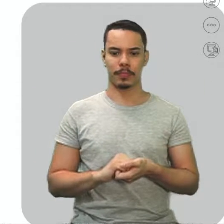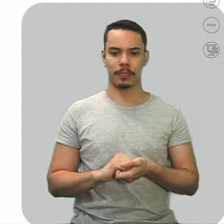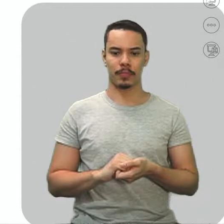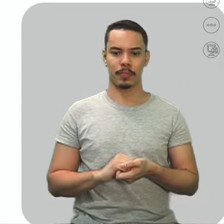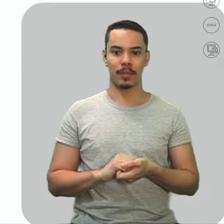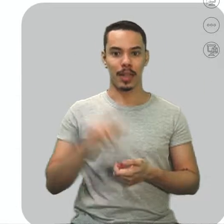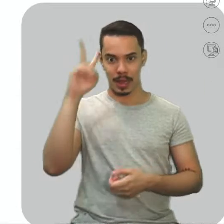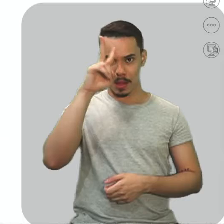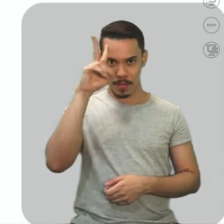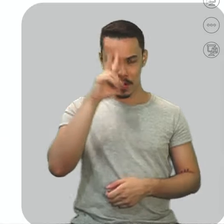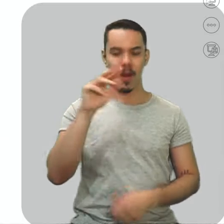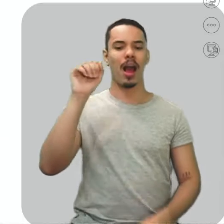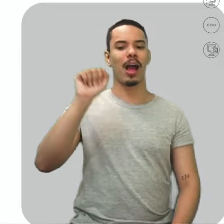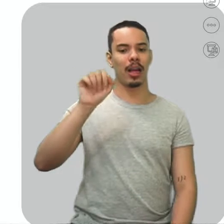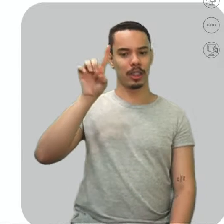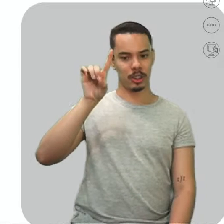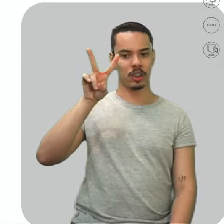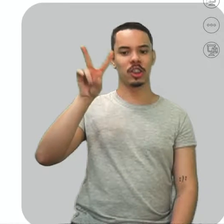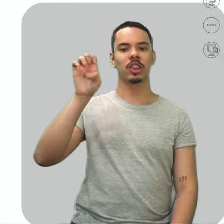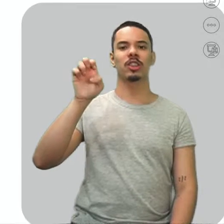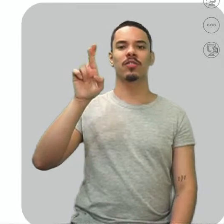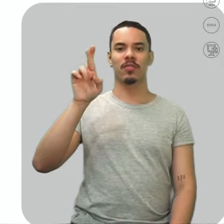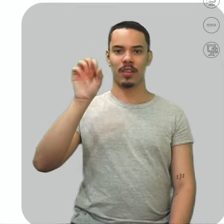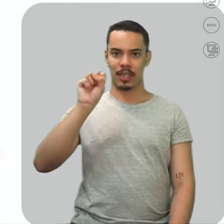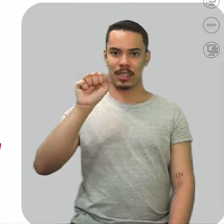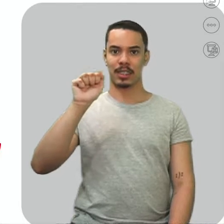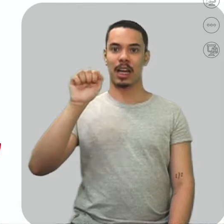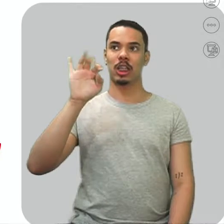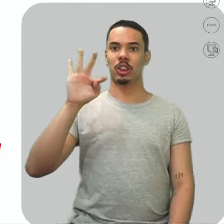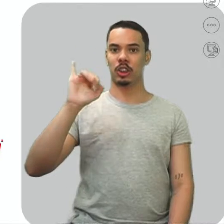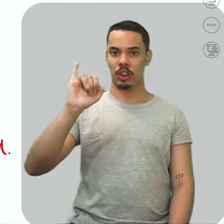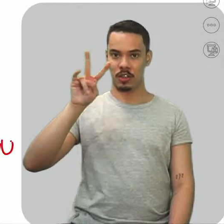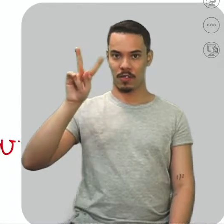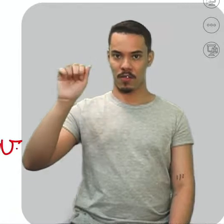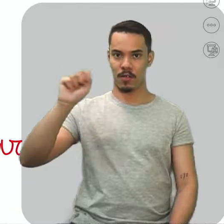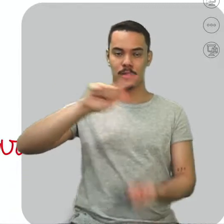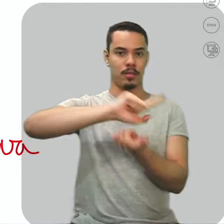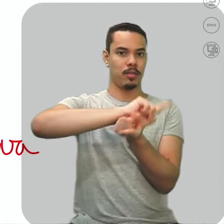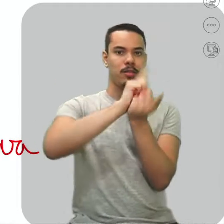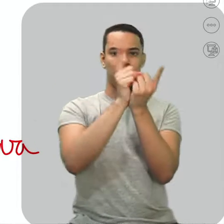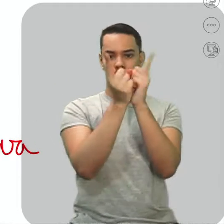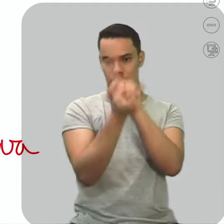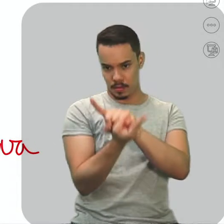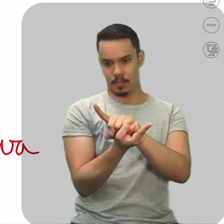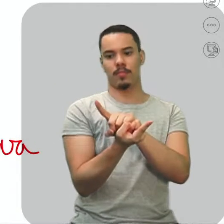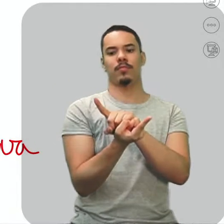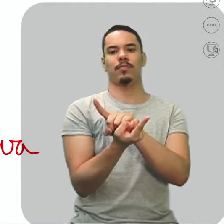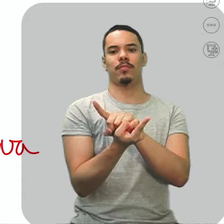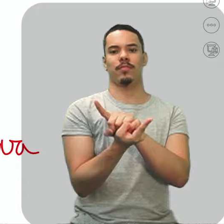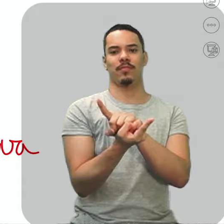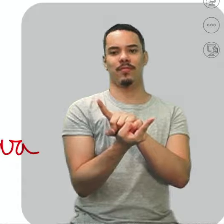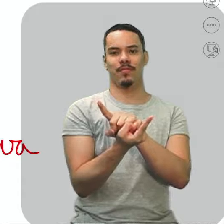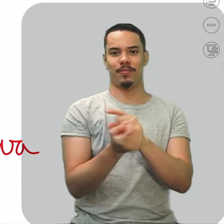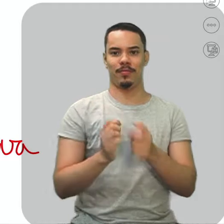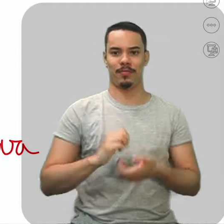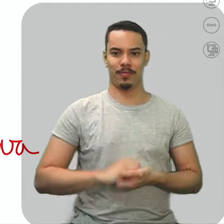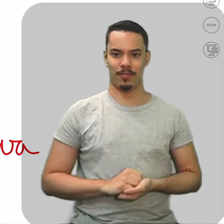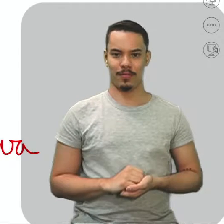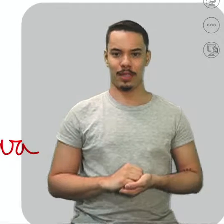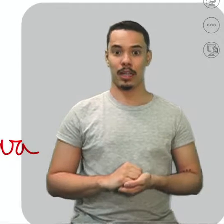lembrou muito bem É a de vez tá Diva ideias Opostas